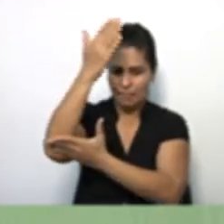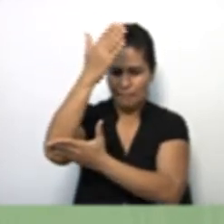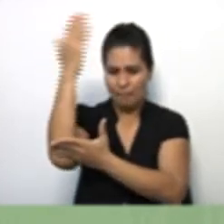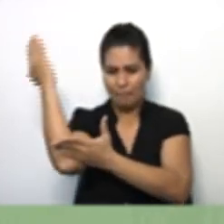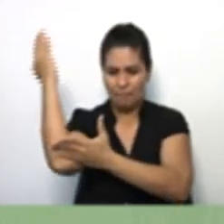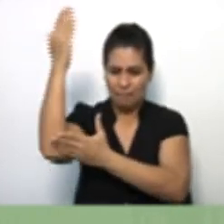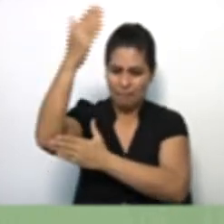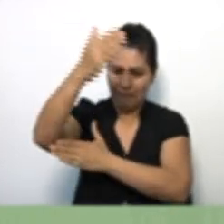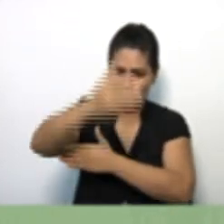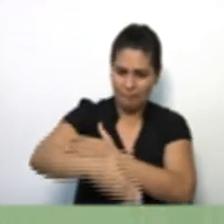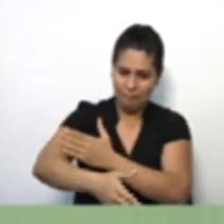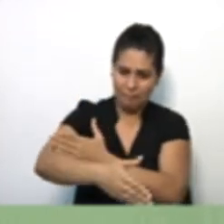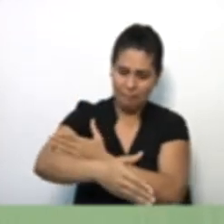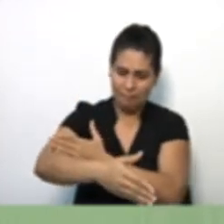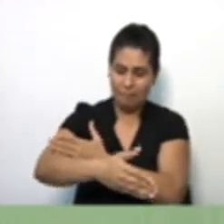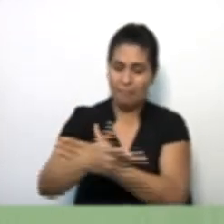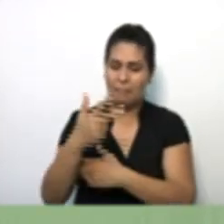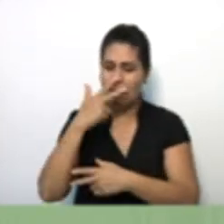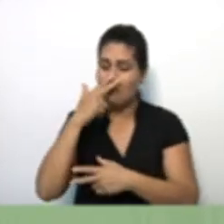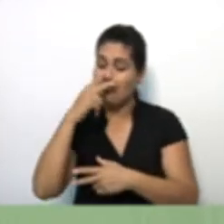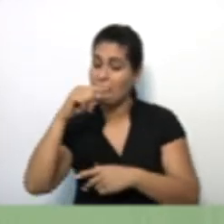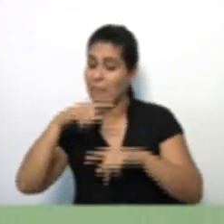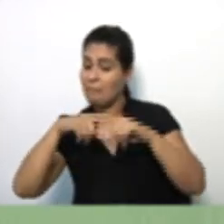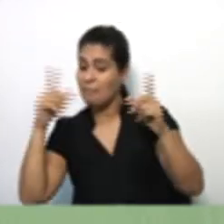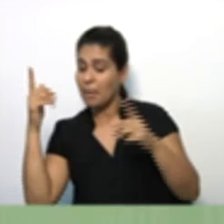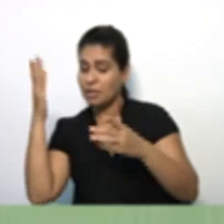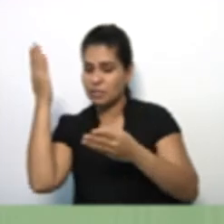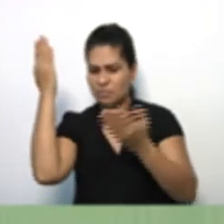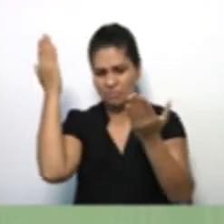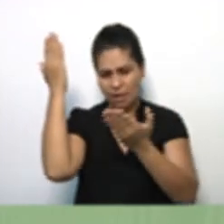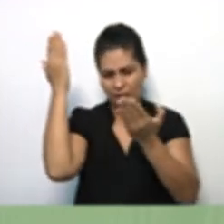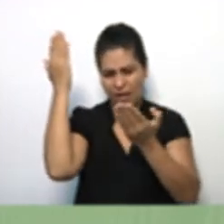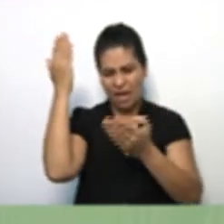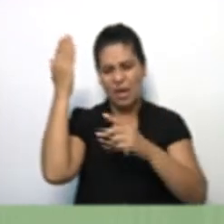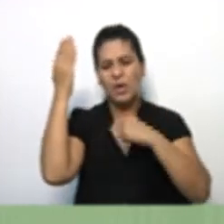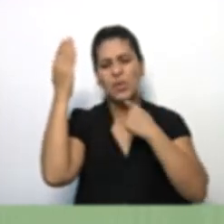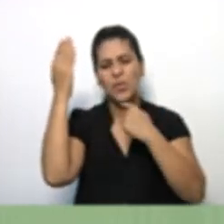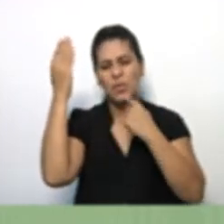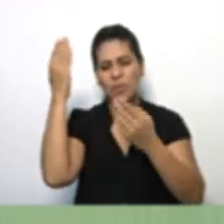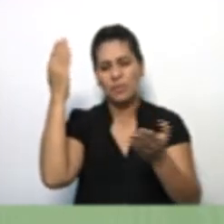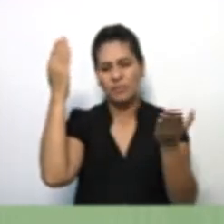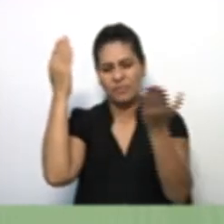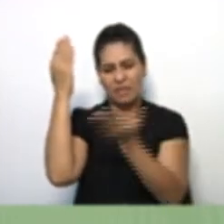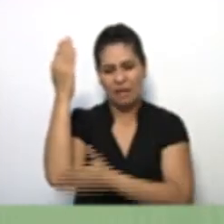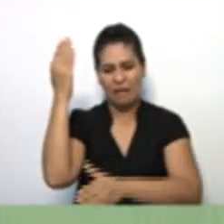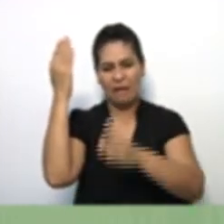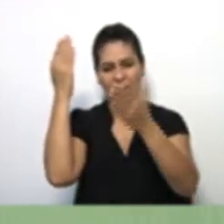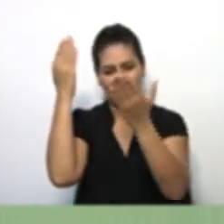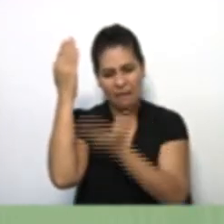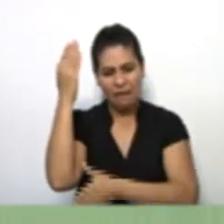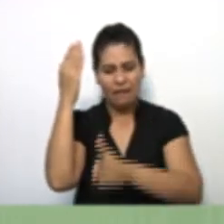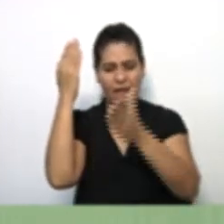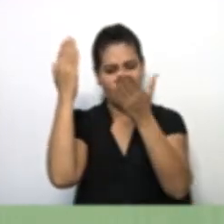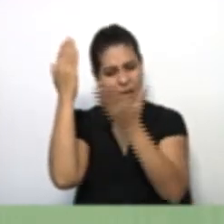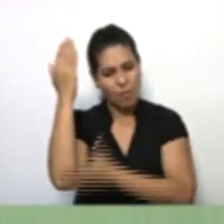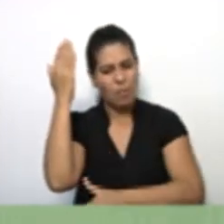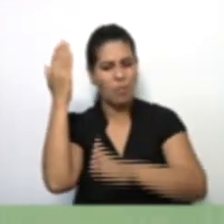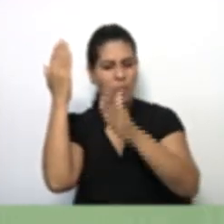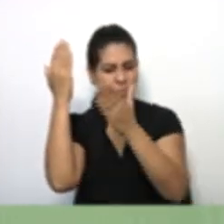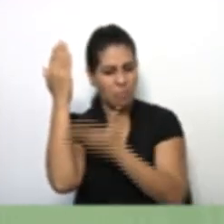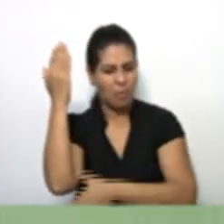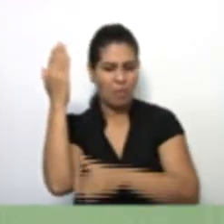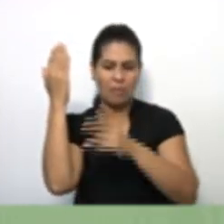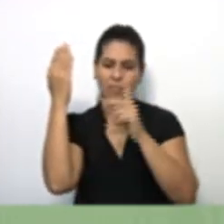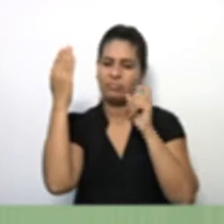um machado, né, um machado mal afiado. Então ele preferiu passar 9 horas amolando o